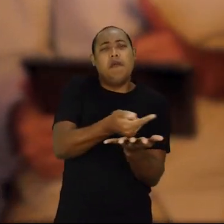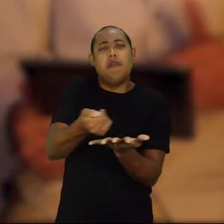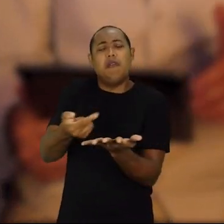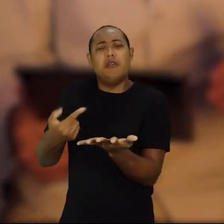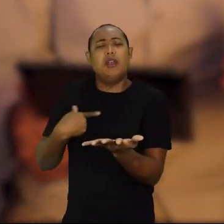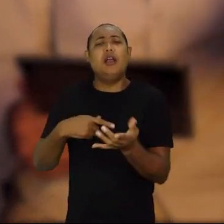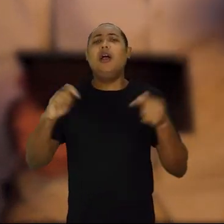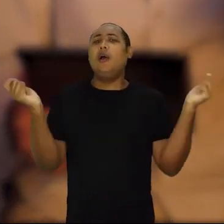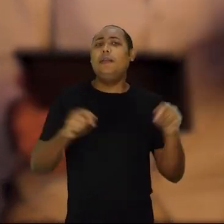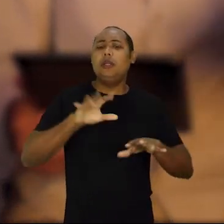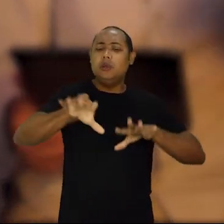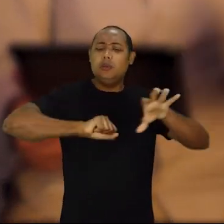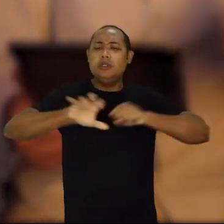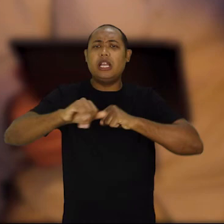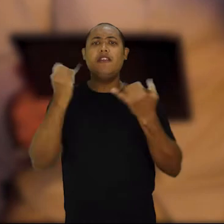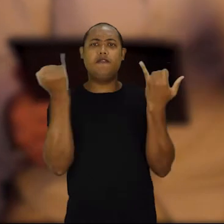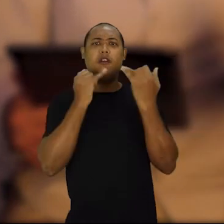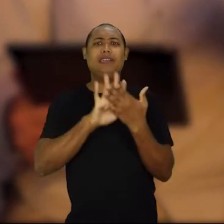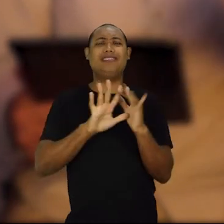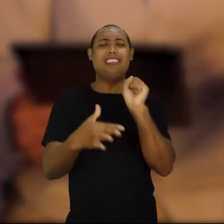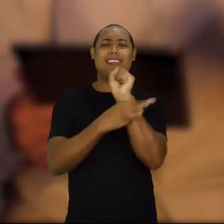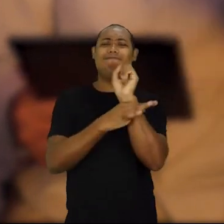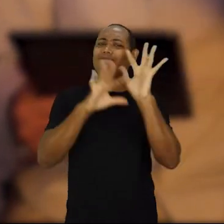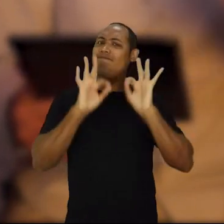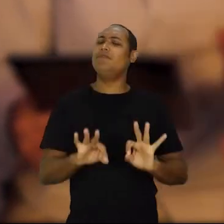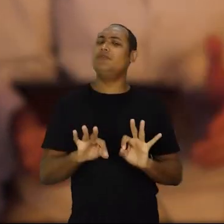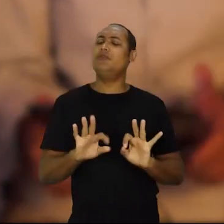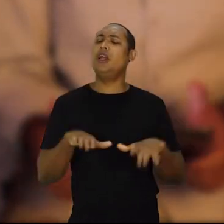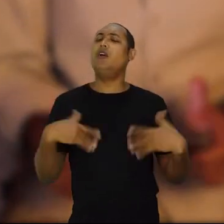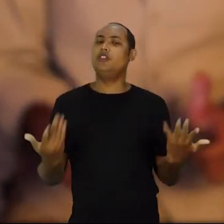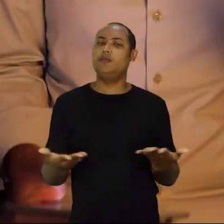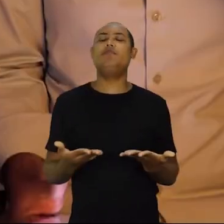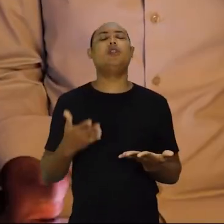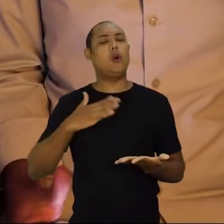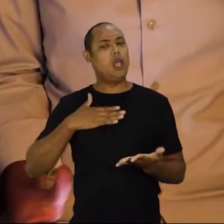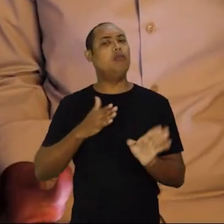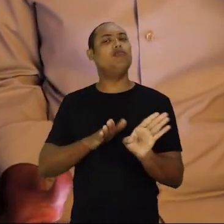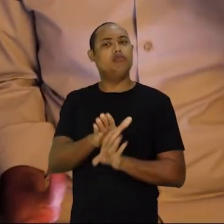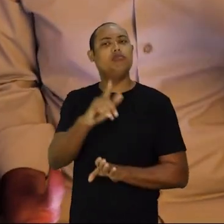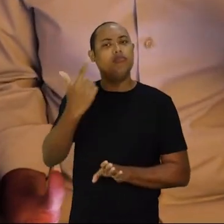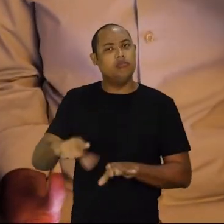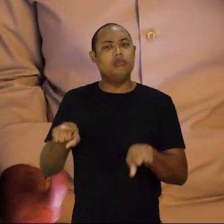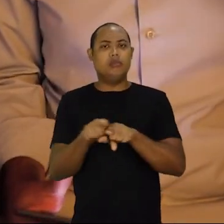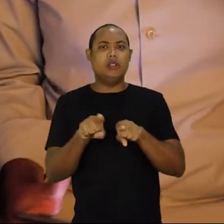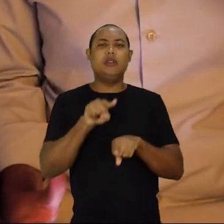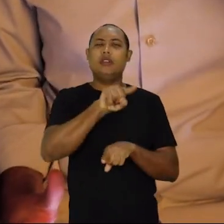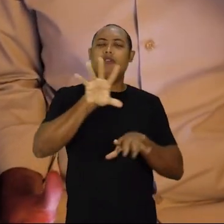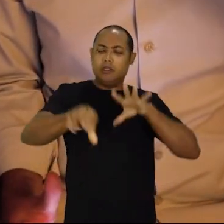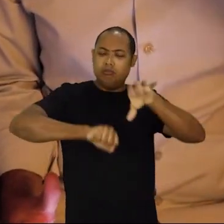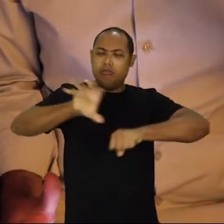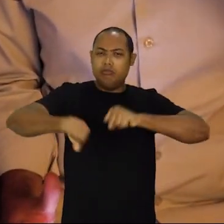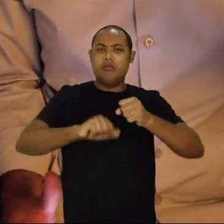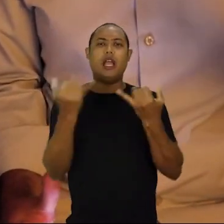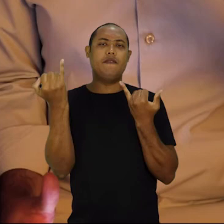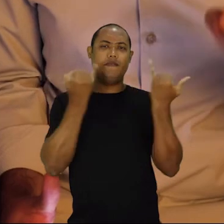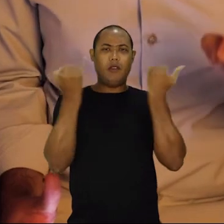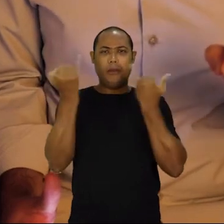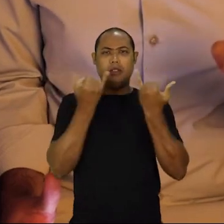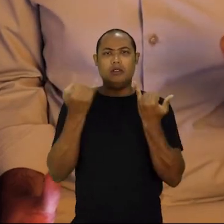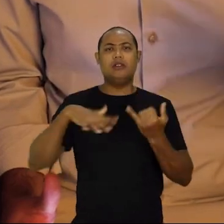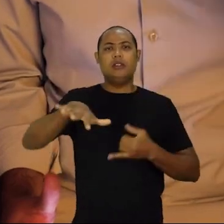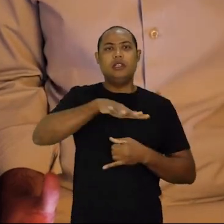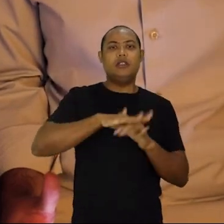desinformação, fake news, onde podemos buscar informações seguras? Eu recomendo que você busque